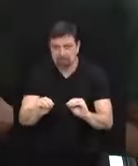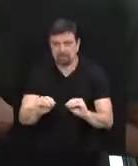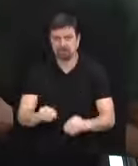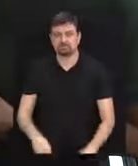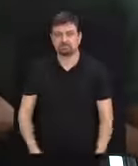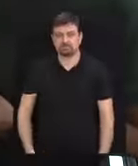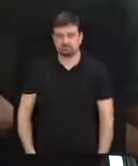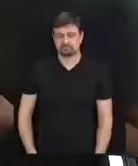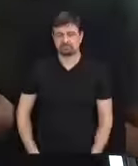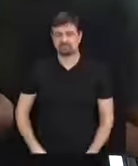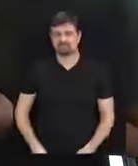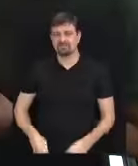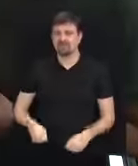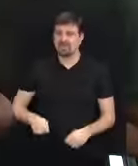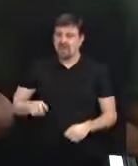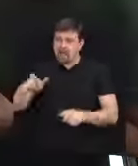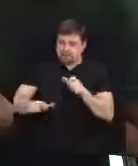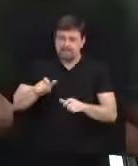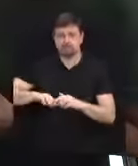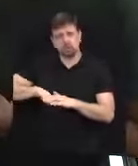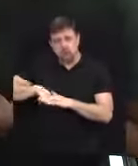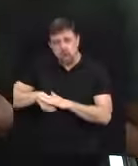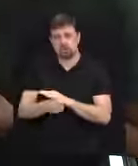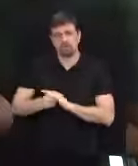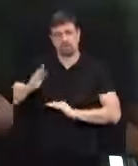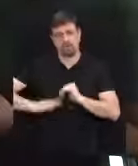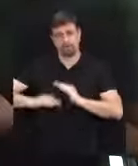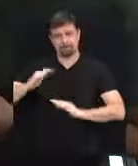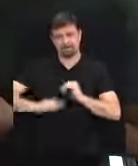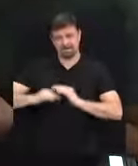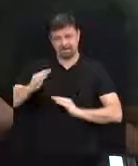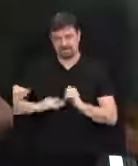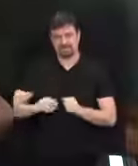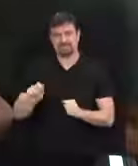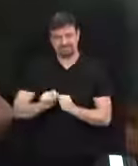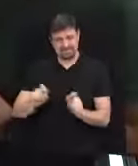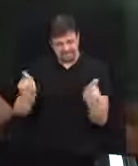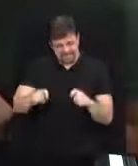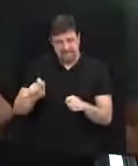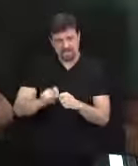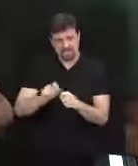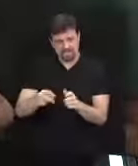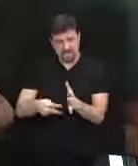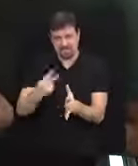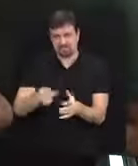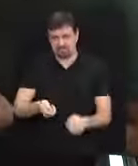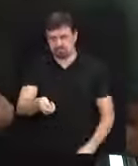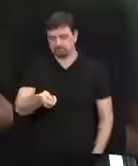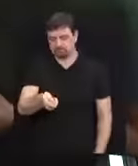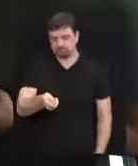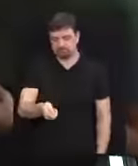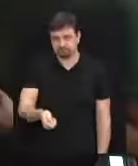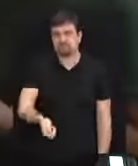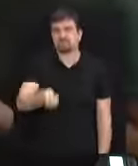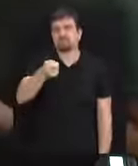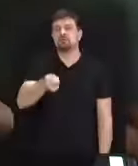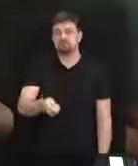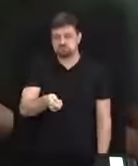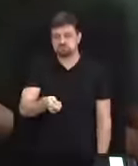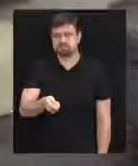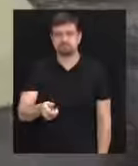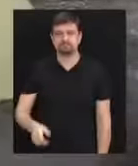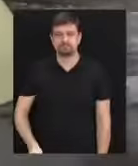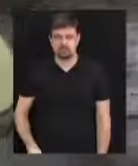isso é uma questão de você pega a prática na segunda massa que você colocar, você mesmo já vai descobrir o